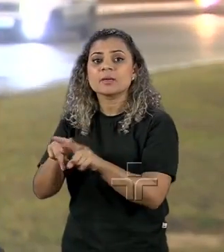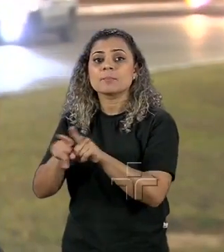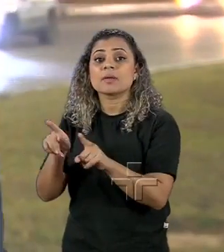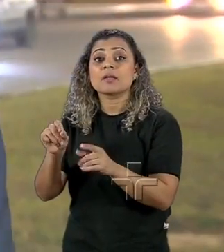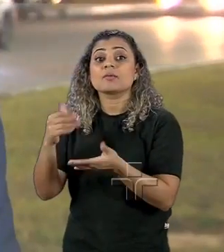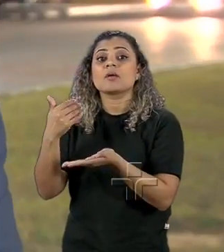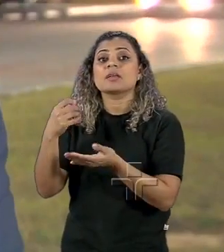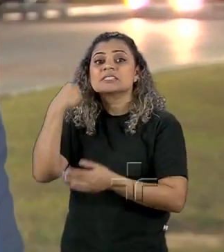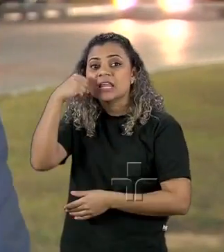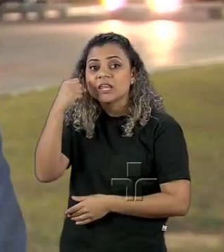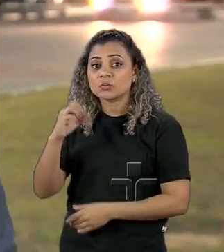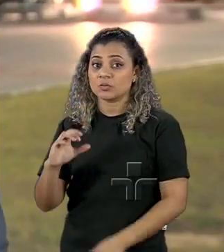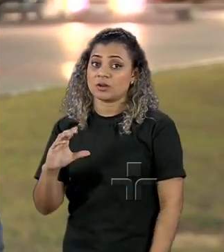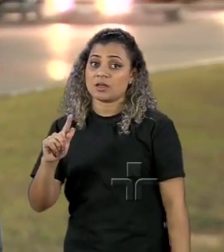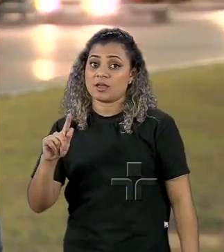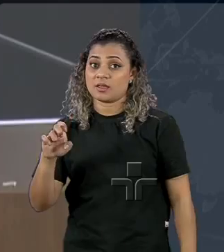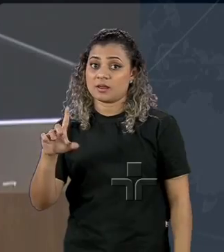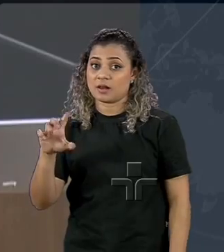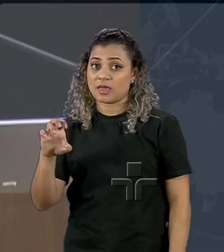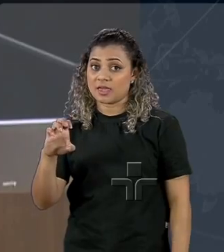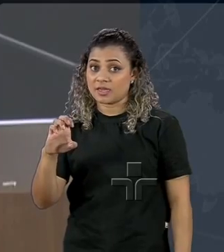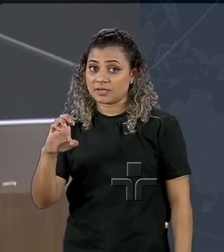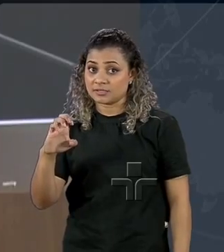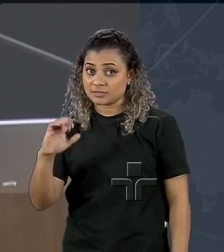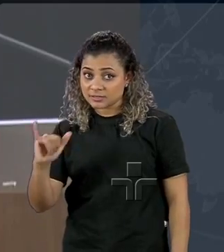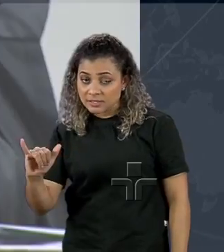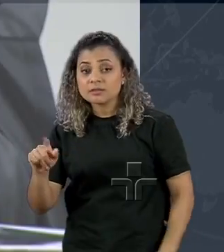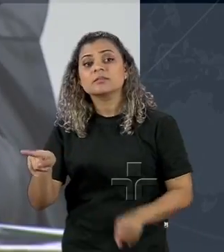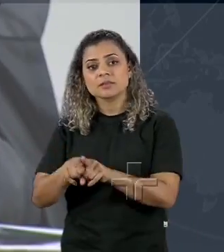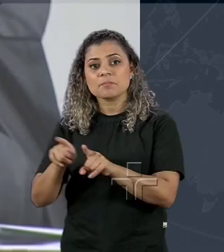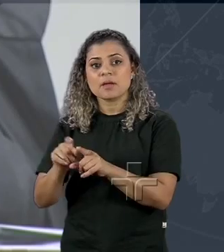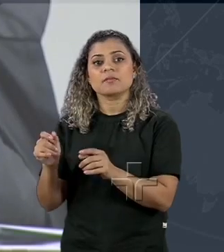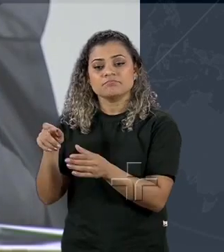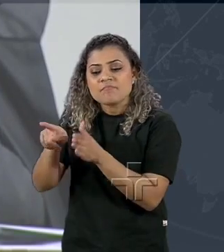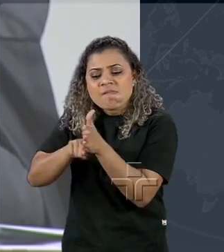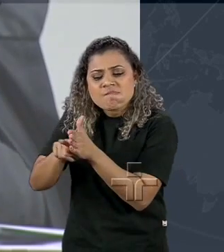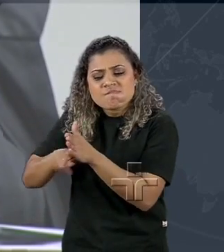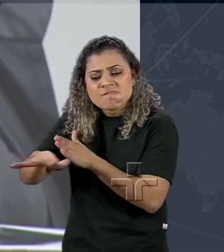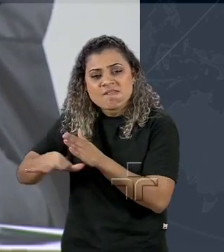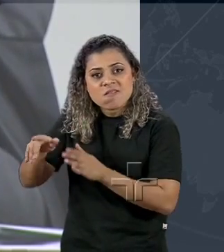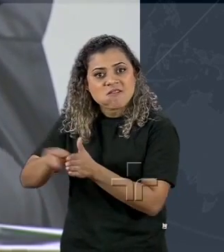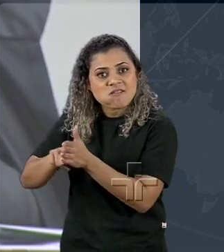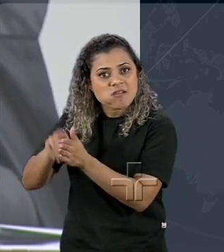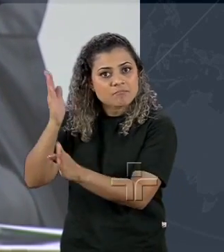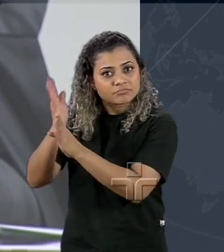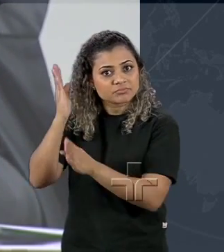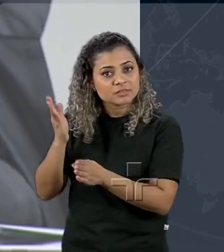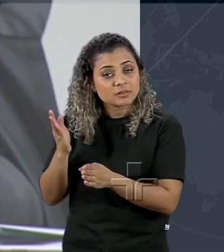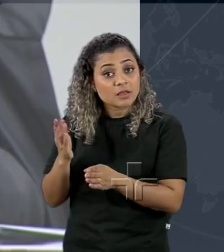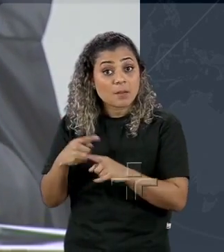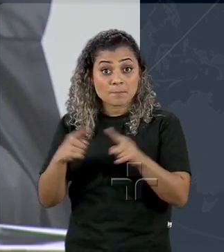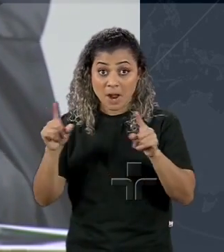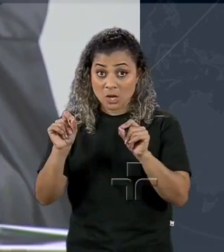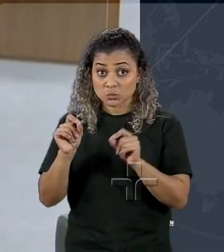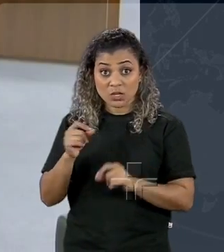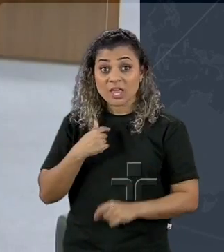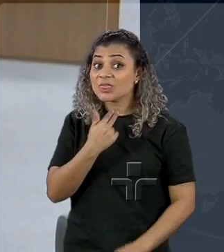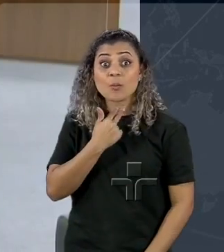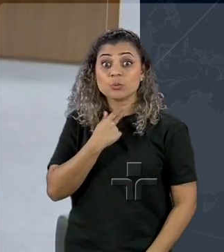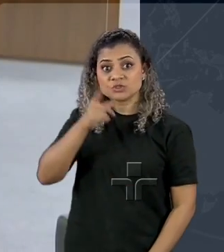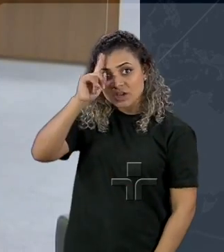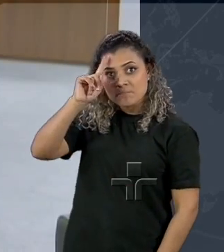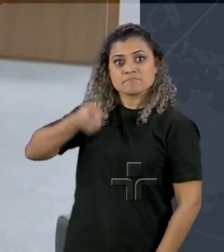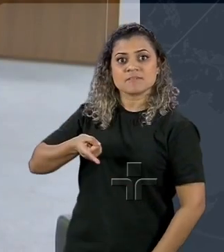do PT, Gleisi Hoffmann. Para a maioria dos ministros, a medida não poderia ter sido autorizada por